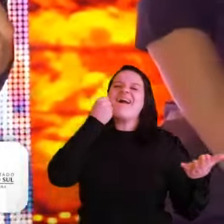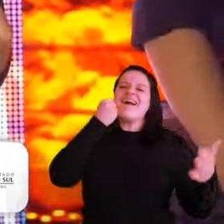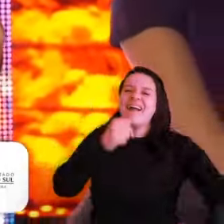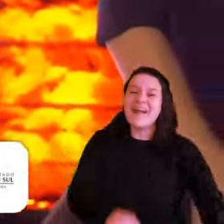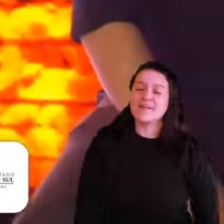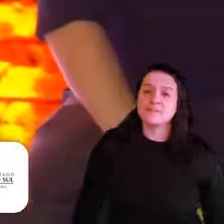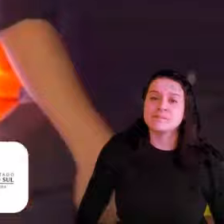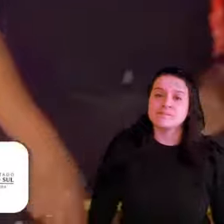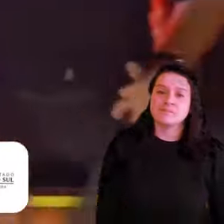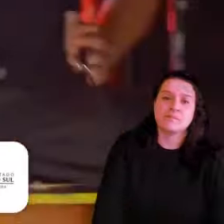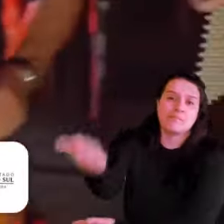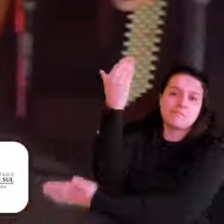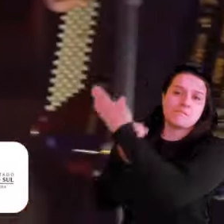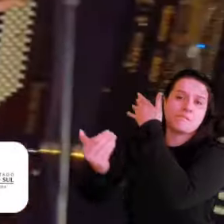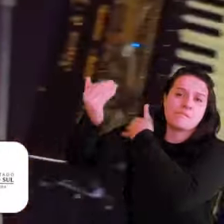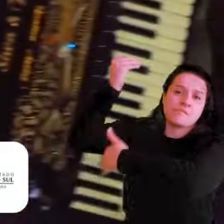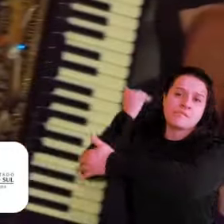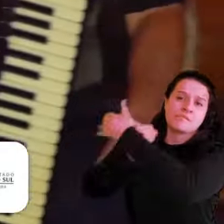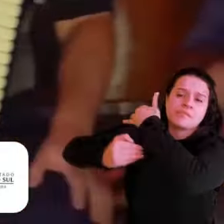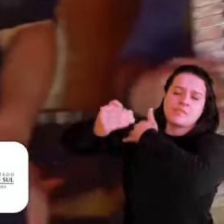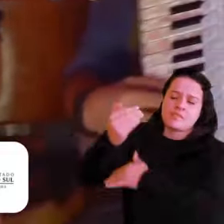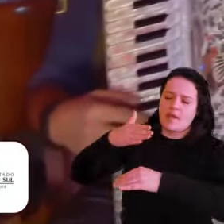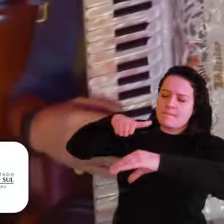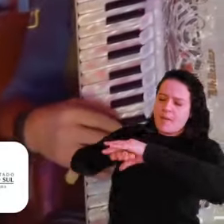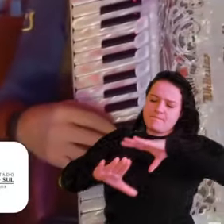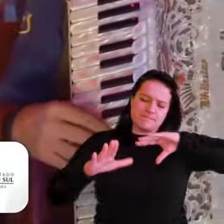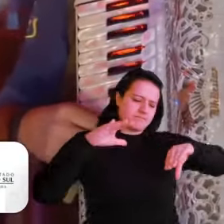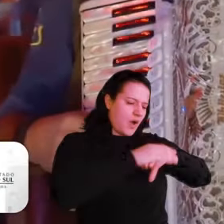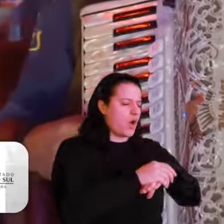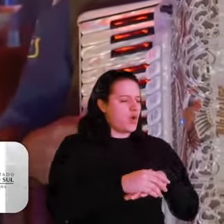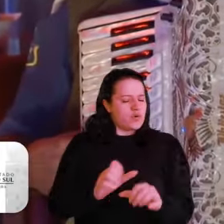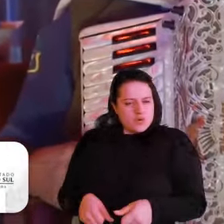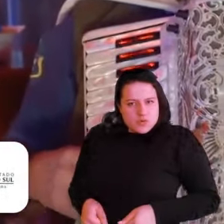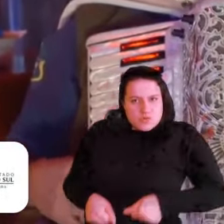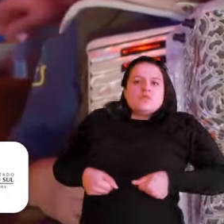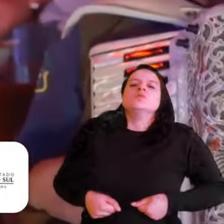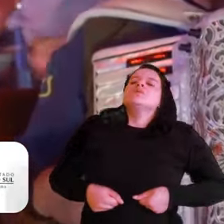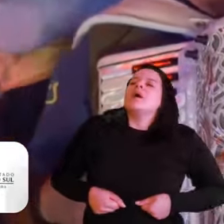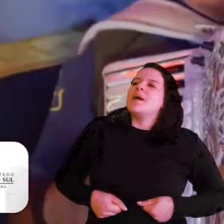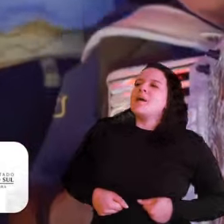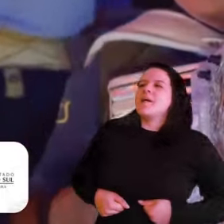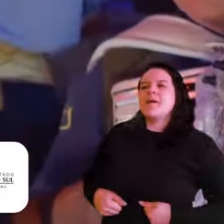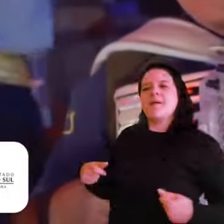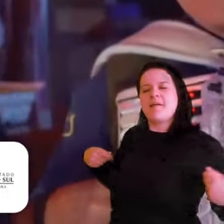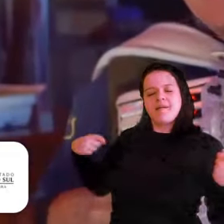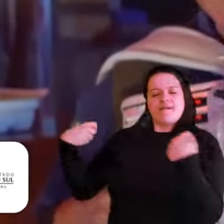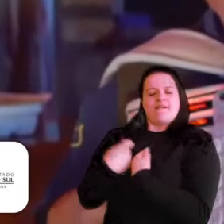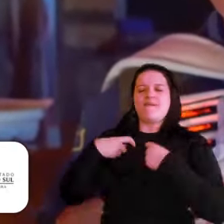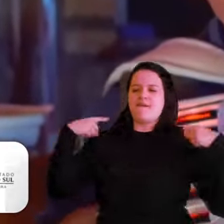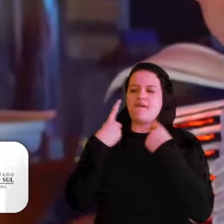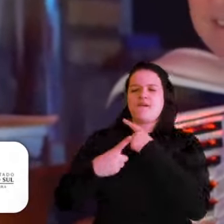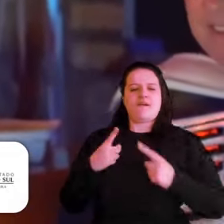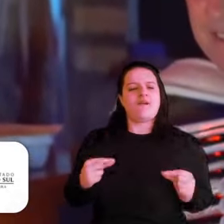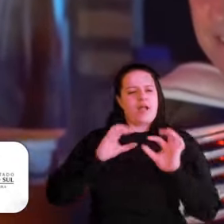Fabrício. Usei os cascos do melhor pingo da estância. Botei em cilha e montei nesse ventena. Não trote largo